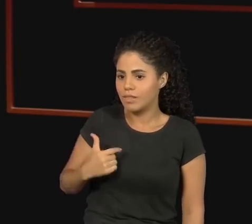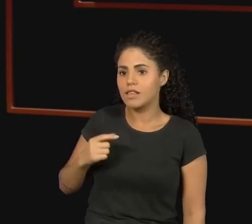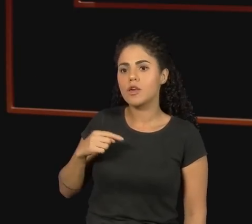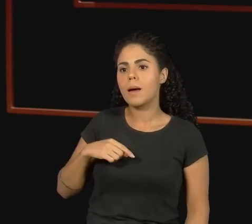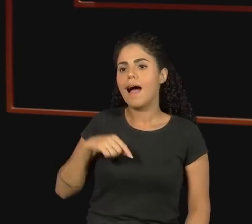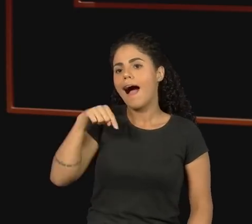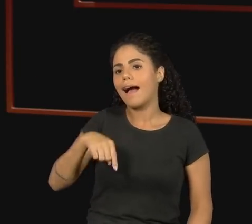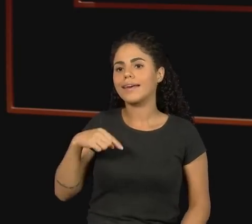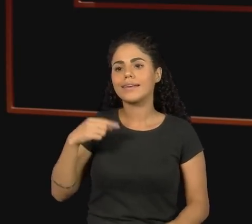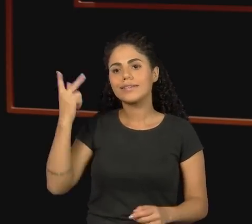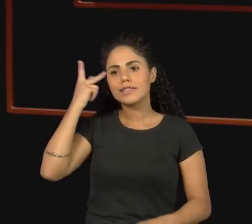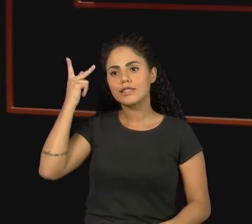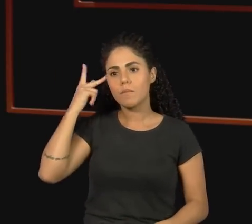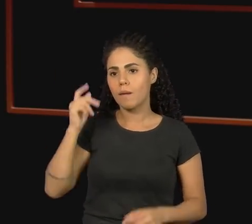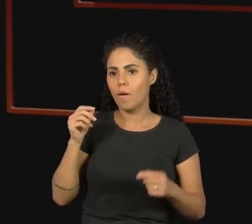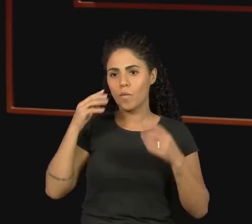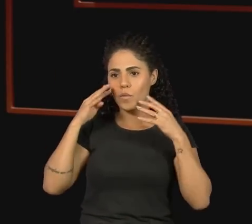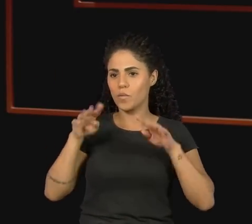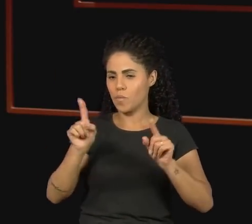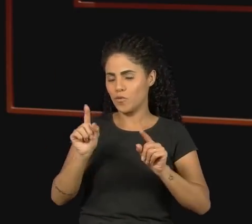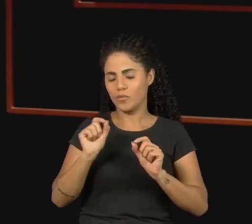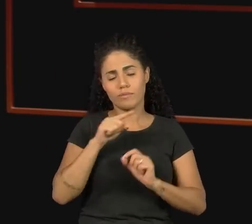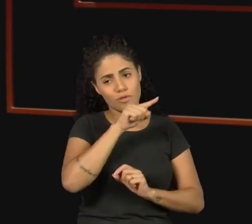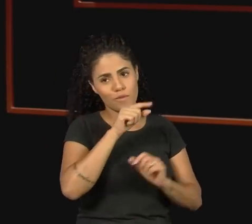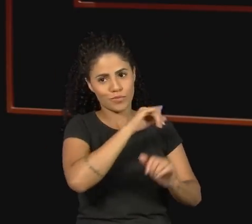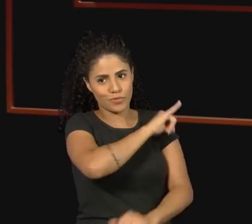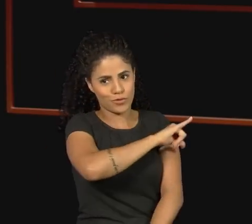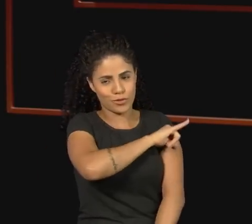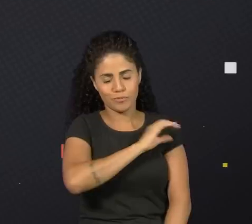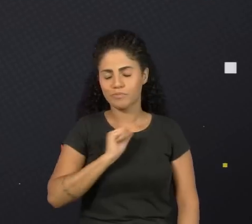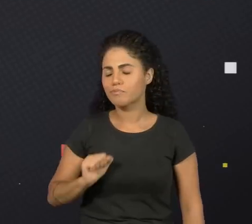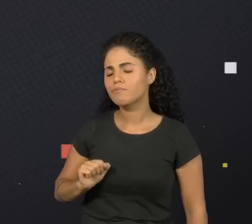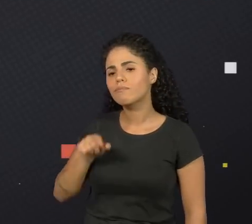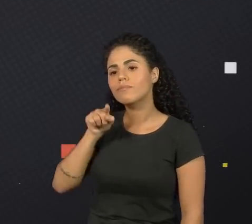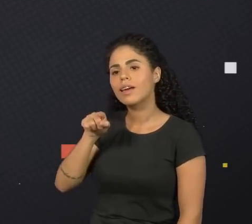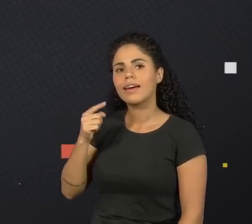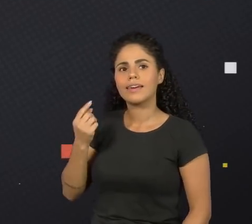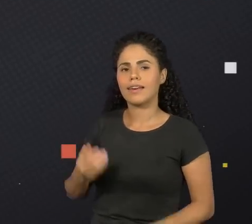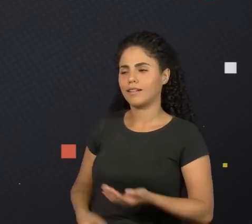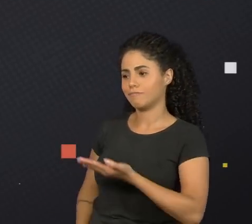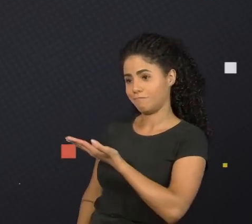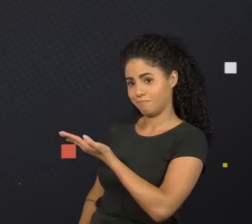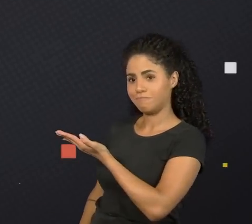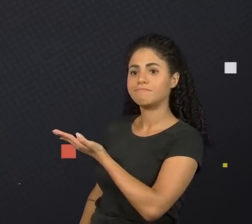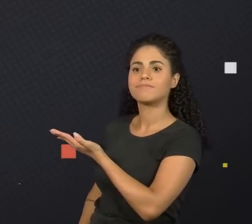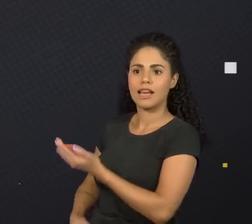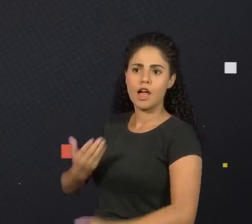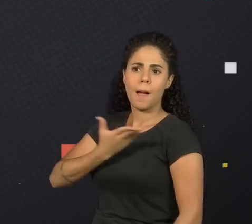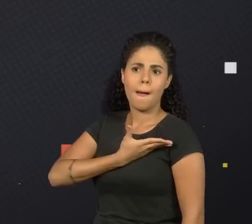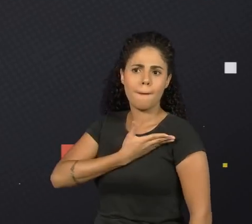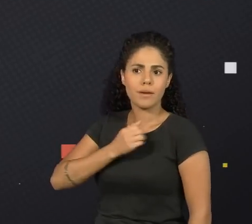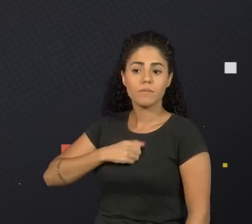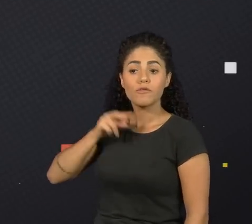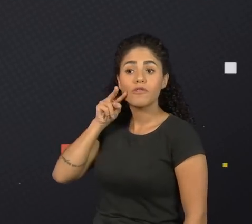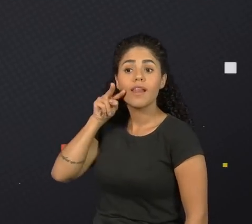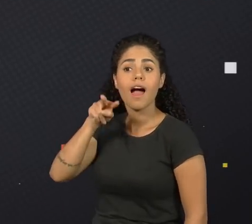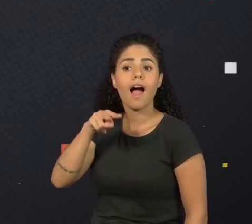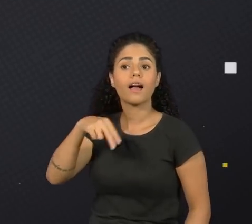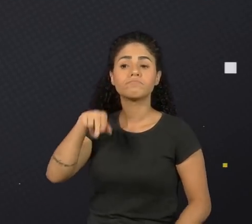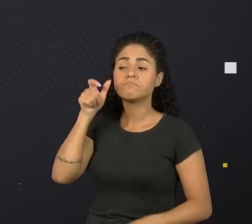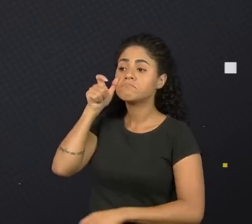Paulo, ficou lá só no Rio. E o Marco Griese, que é muito próximo a mim, foi assistir o espetáculo.